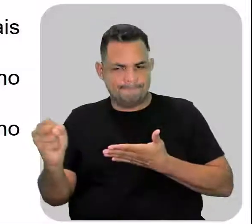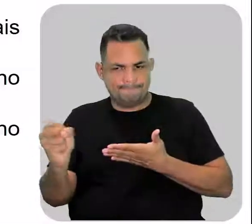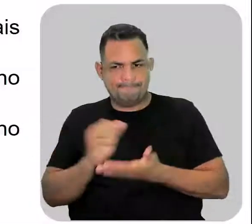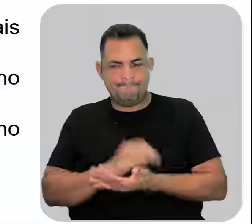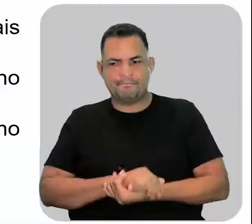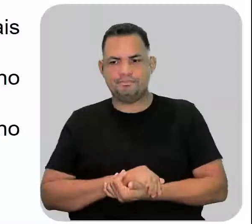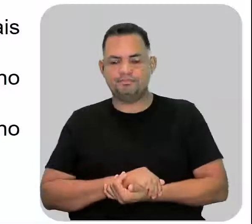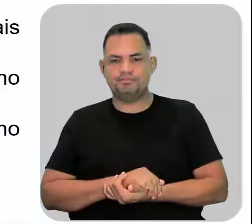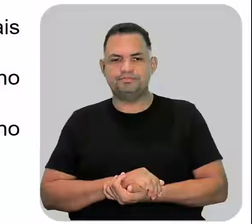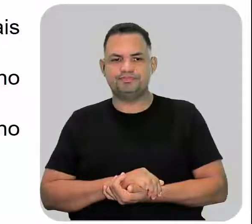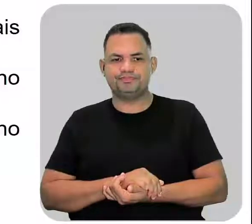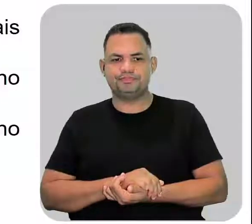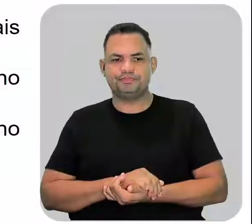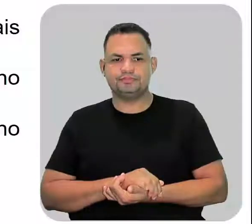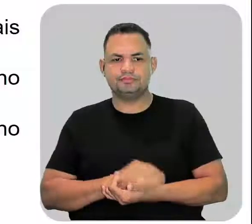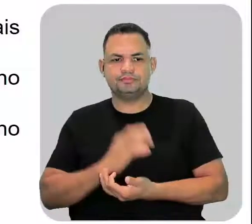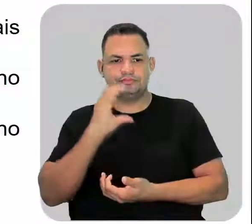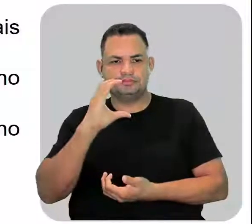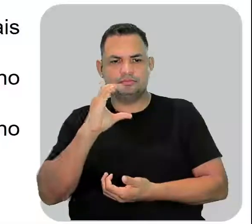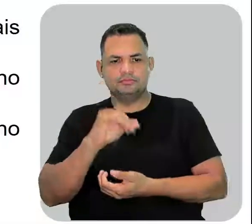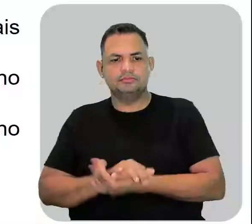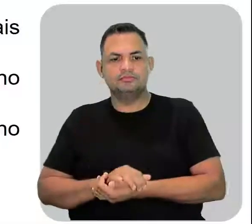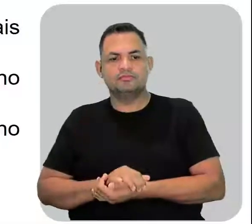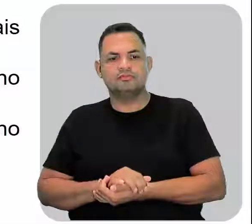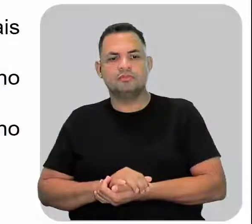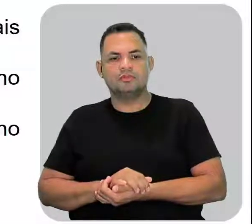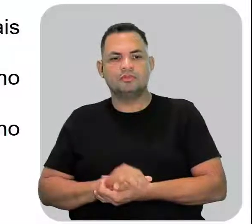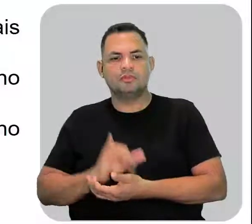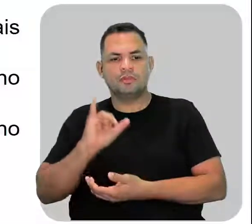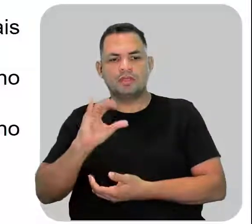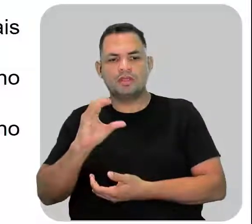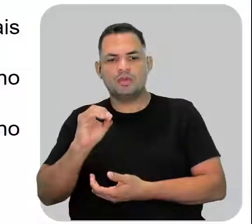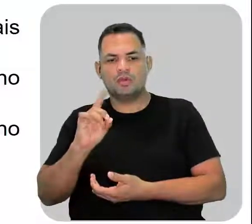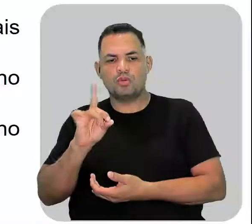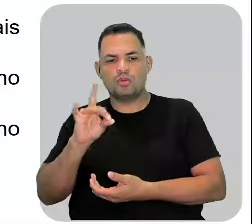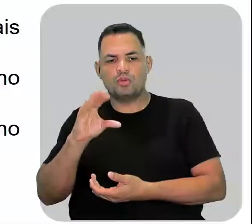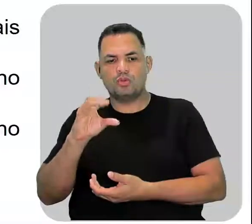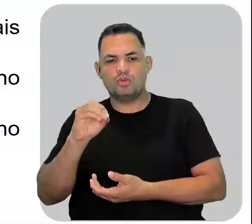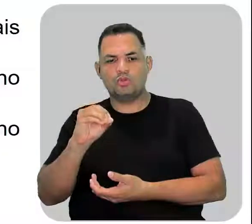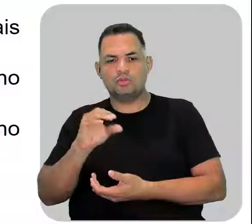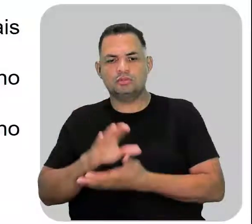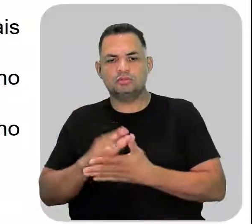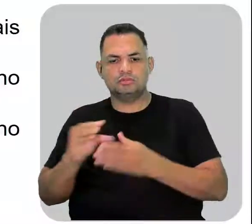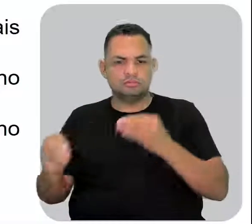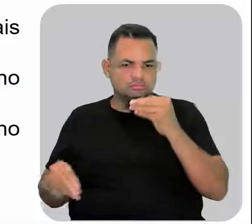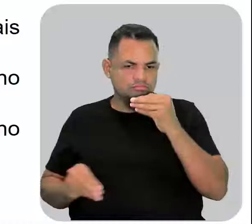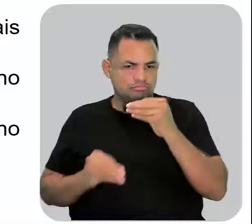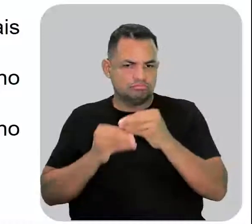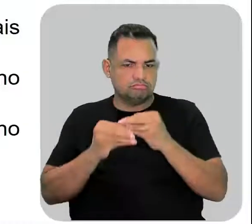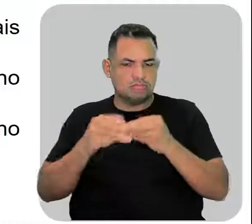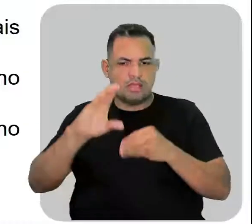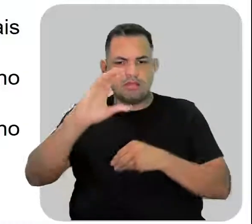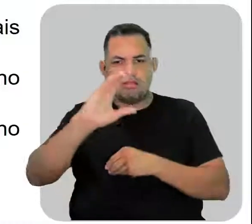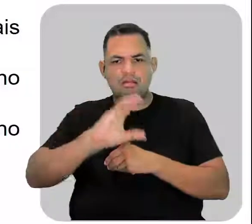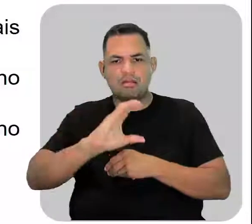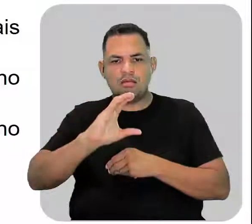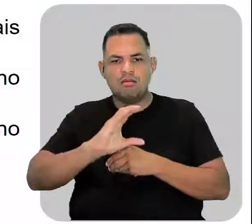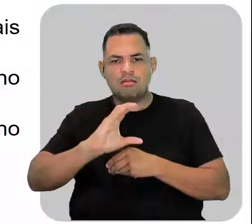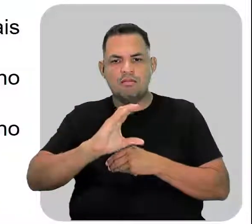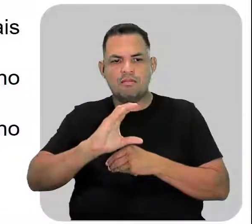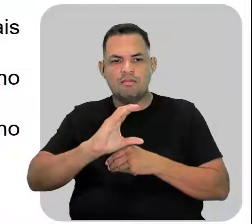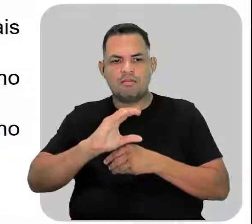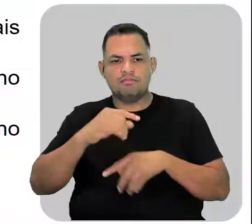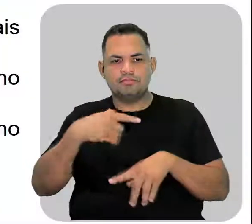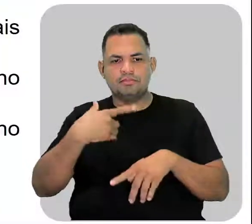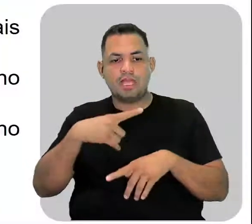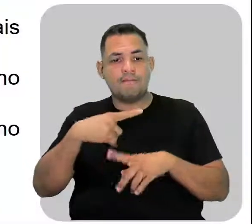cogitação. Letra C. O iodo será adicionado ao carbono que está